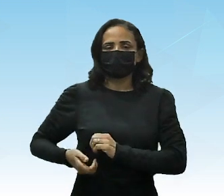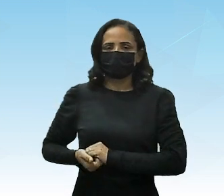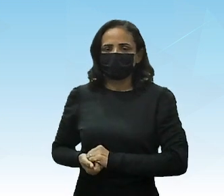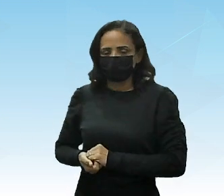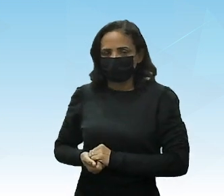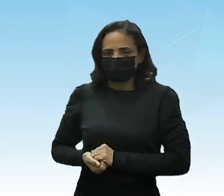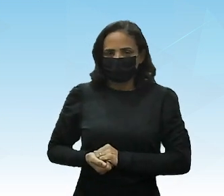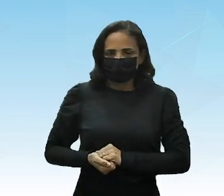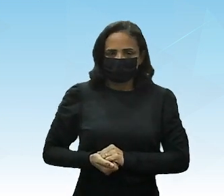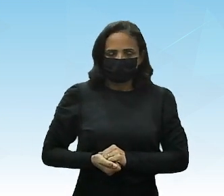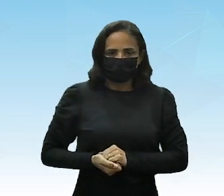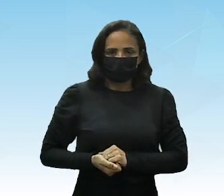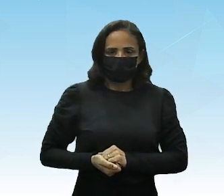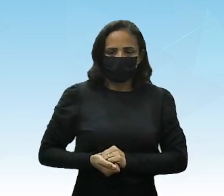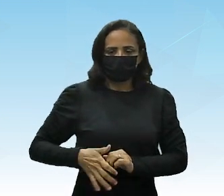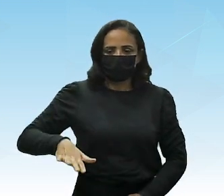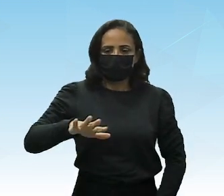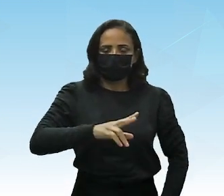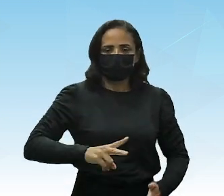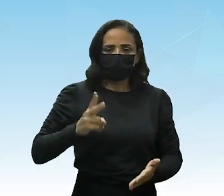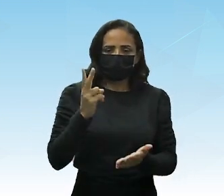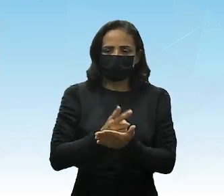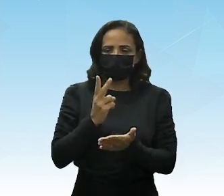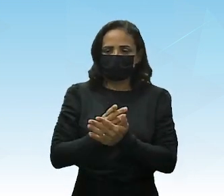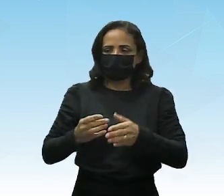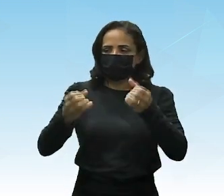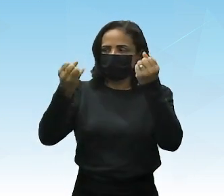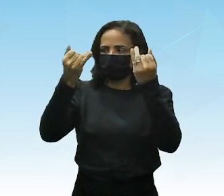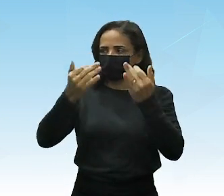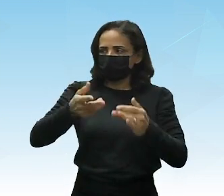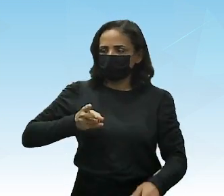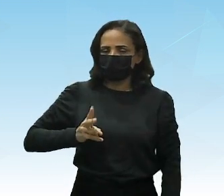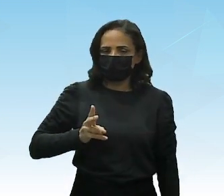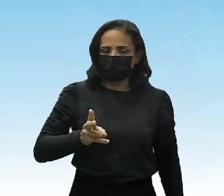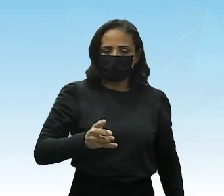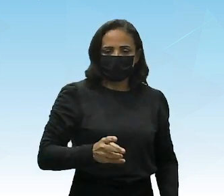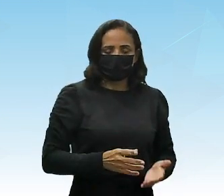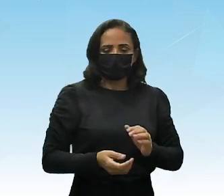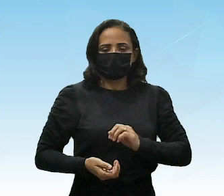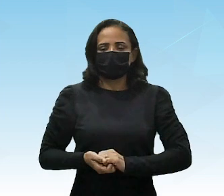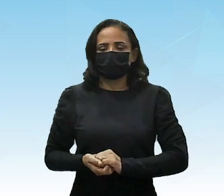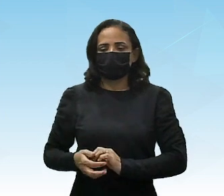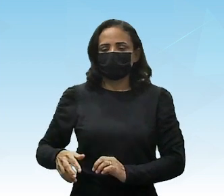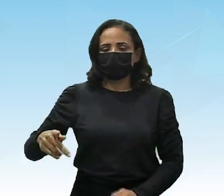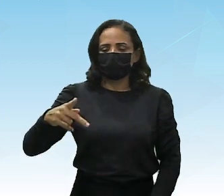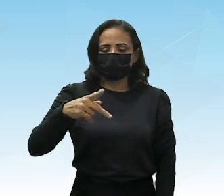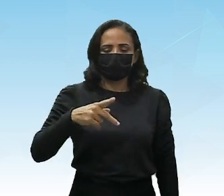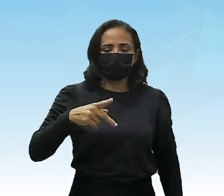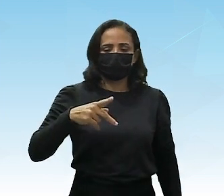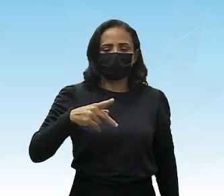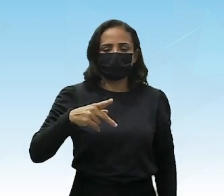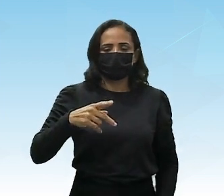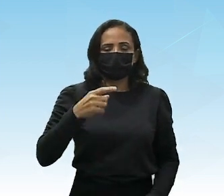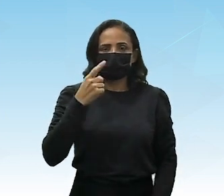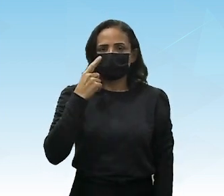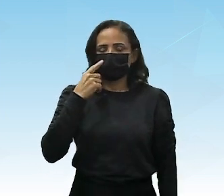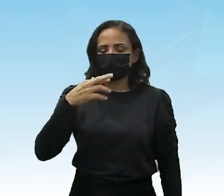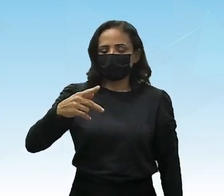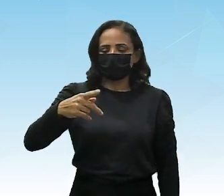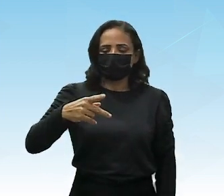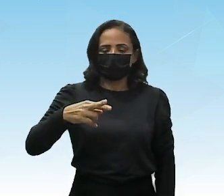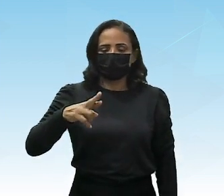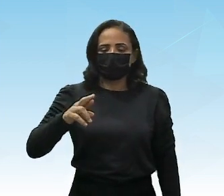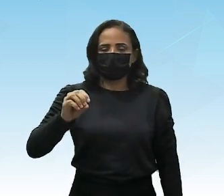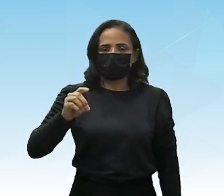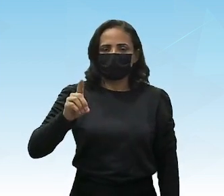cadeias alimentares, elas começam assim. Sempre vai começar com produtor, depois você vai ter os